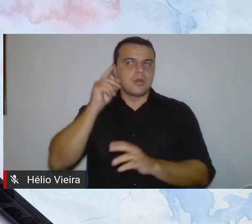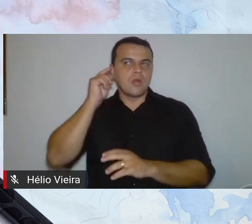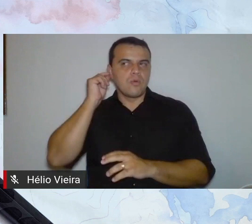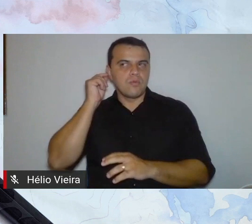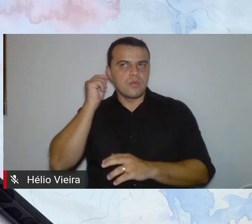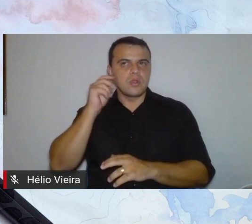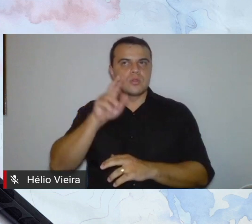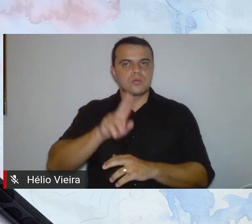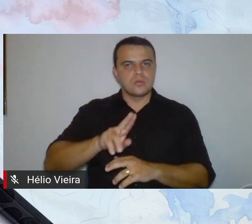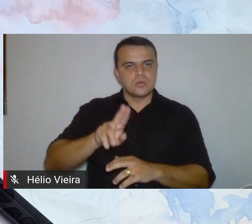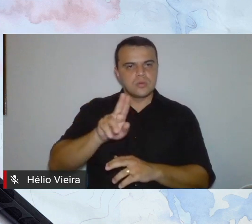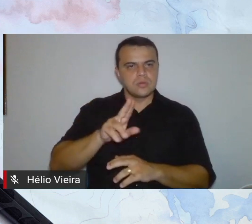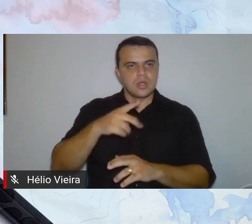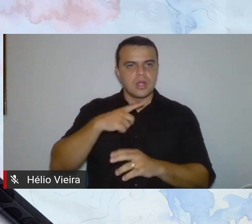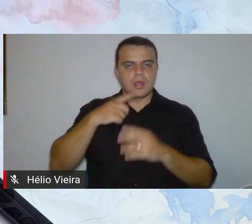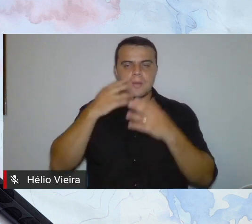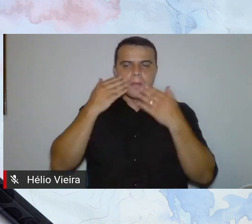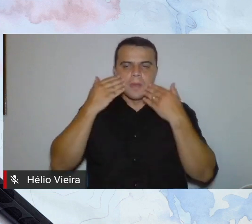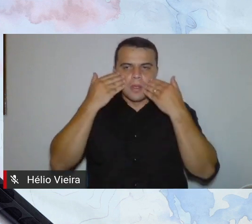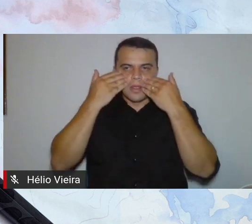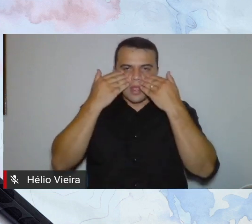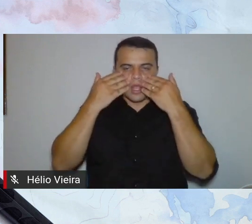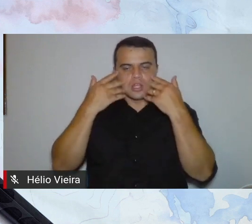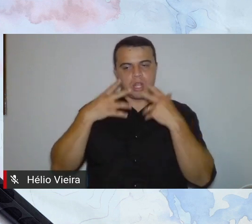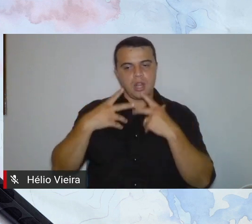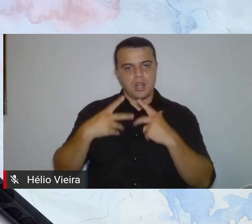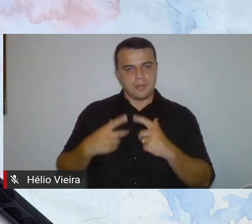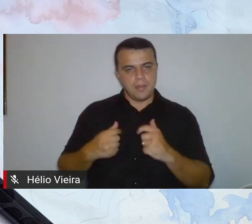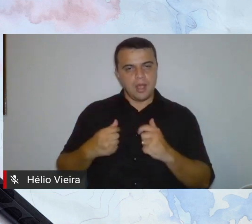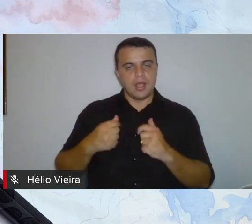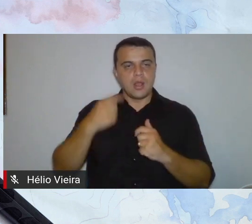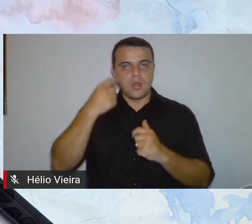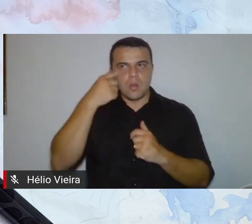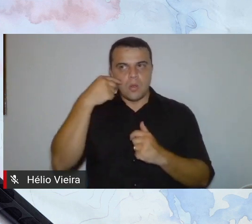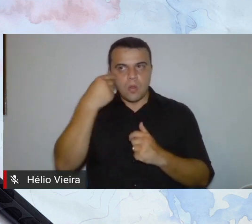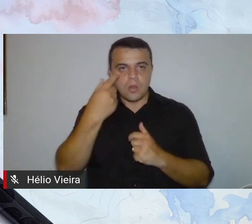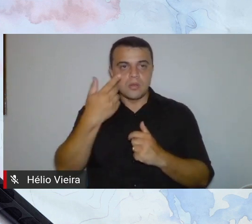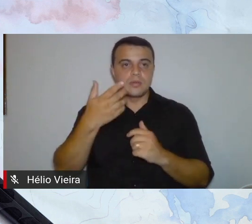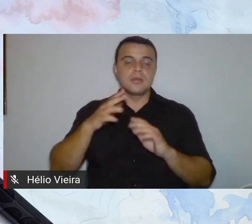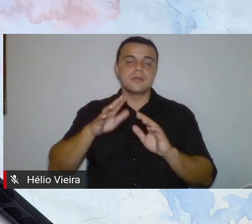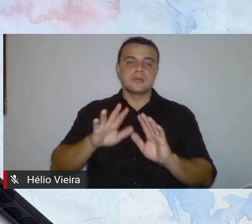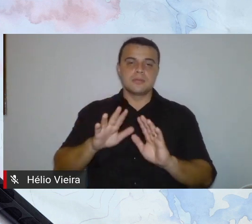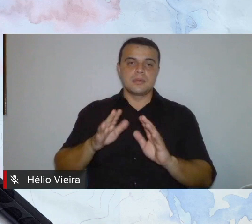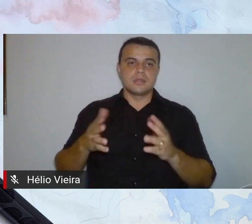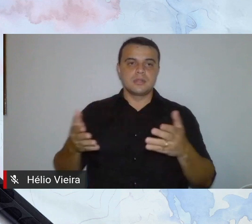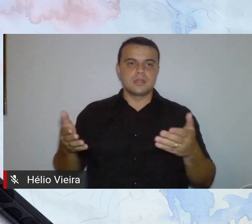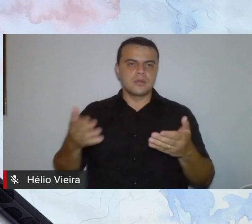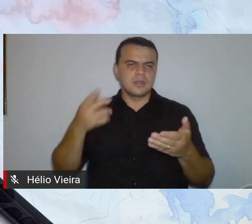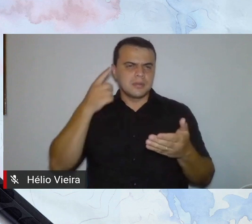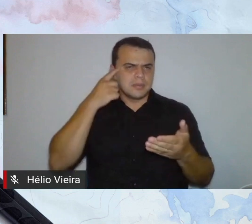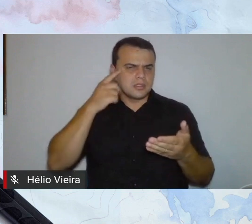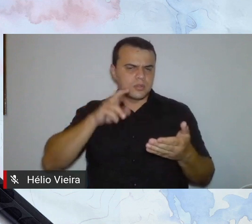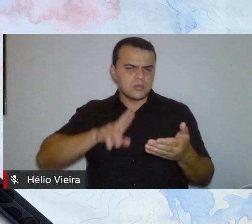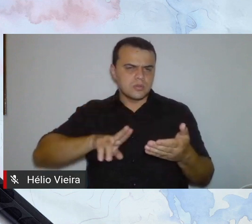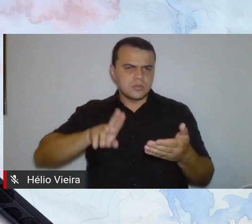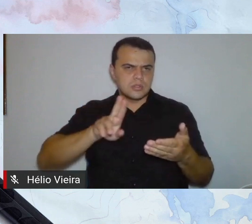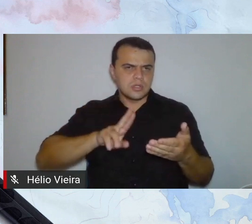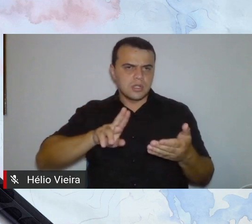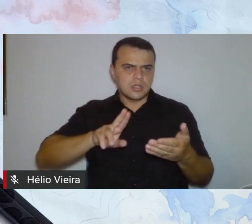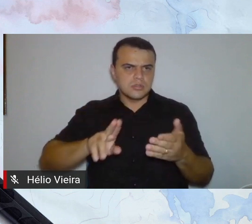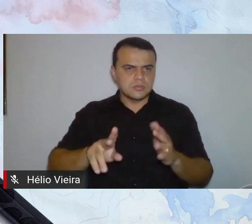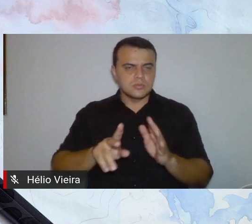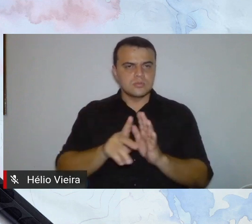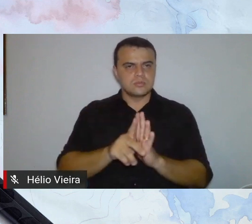ouvido, para poder tirar maquiagem do rosto, do olho principalmente. Mas já pensaram em utilizar o cotonete